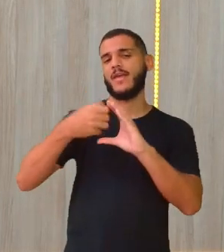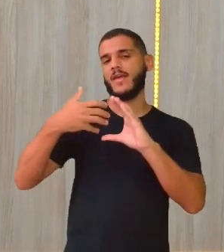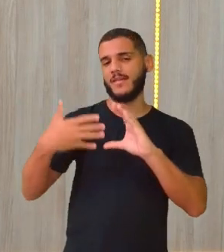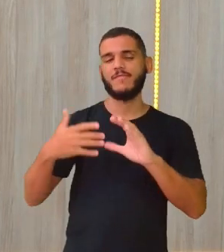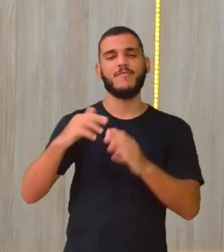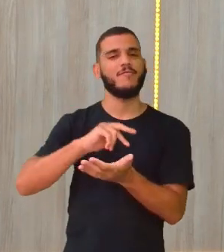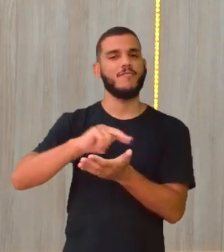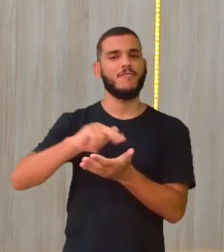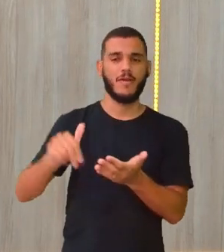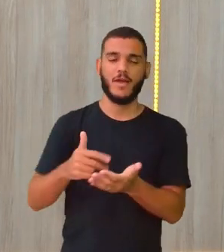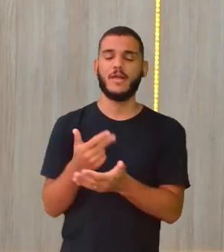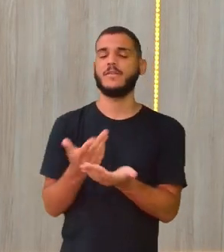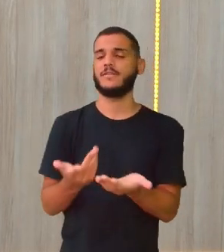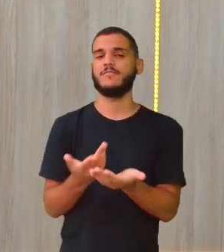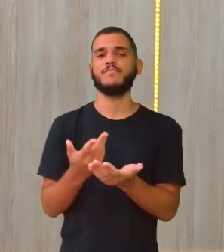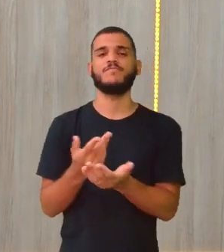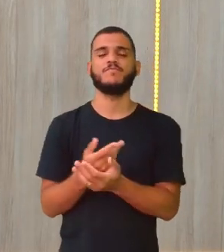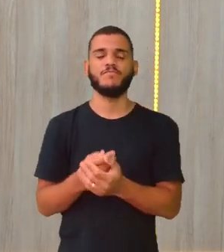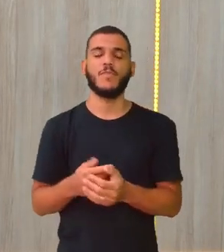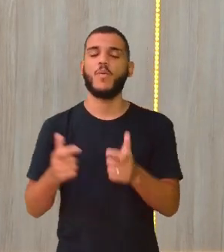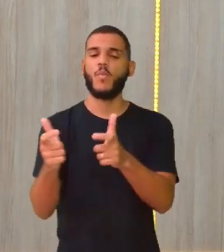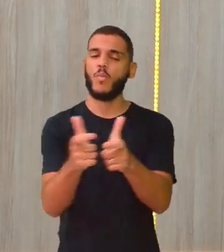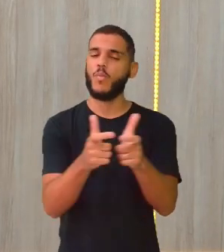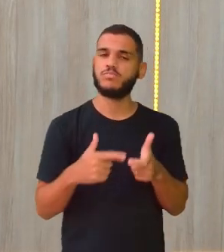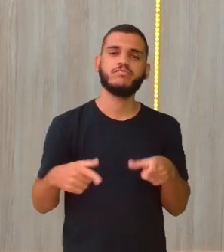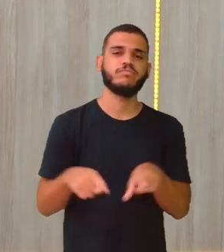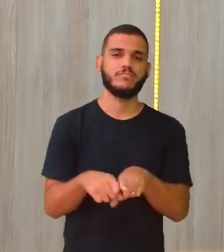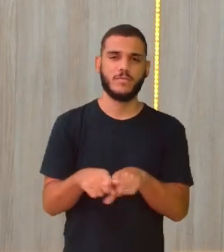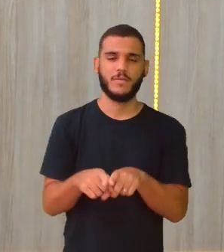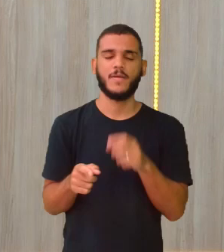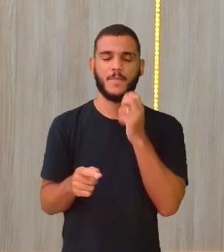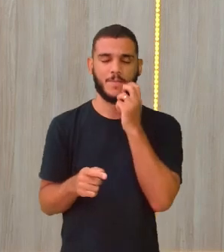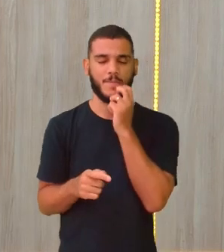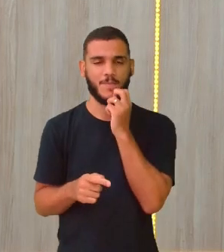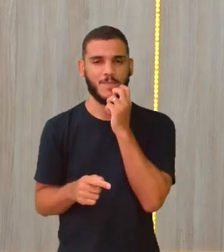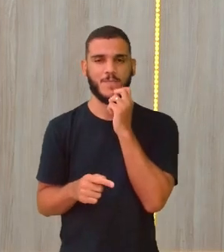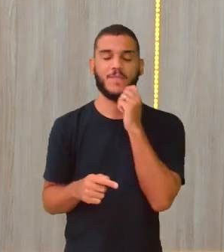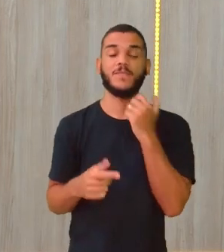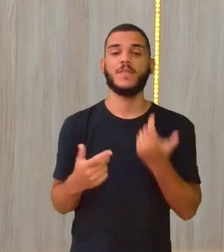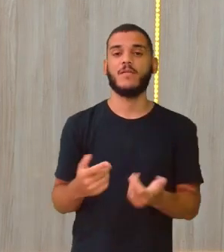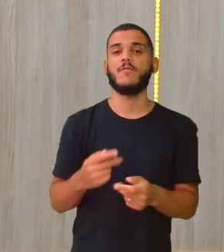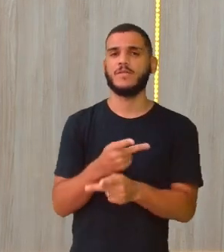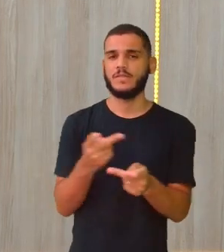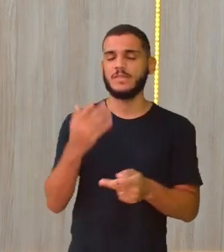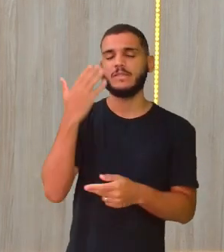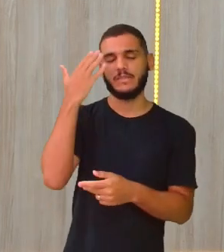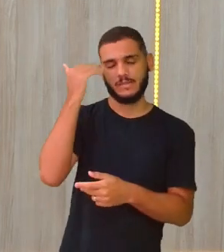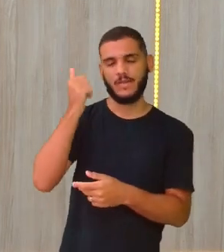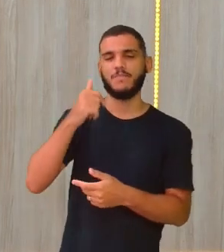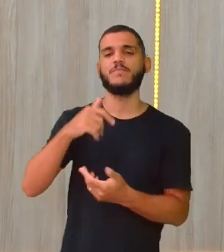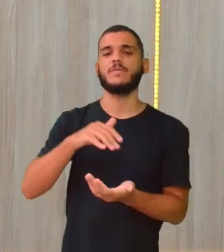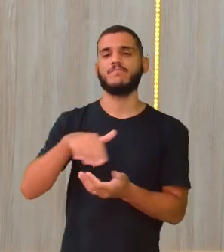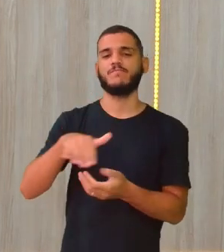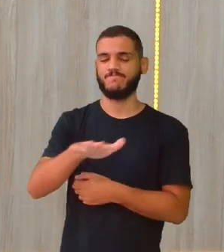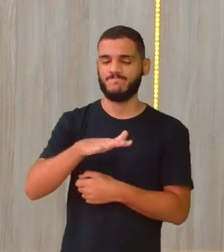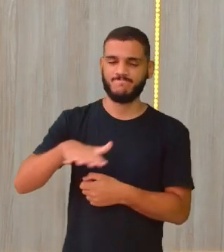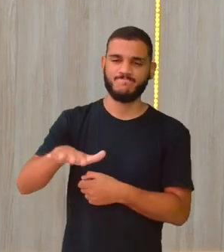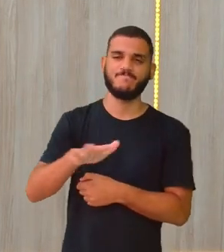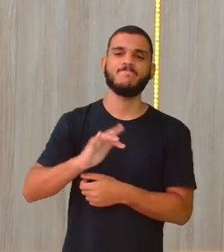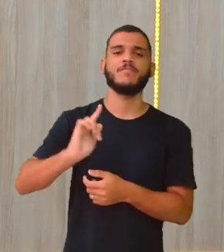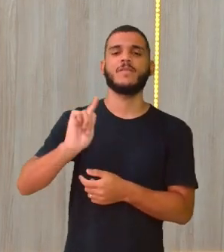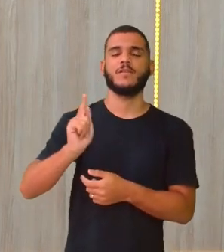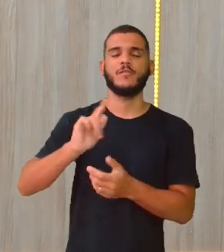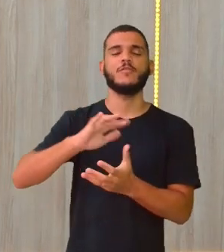Basilares, exatamente, um lugar que não seria diferente, as categorias basilares da geografia. Mas o